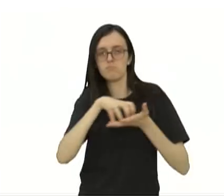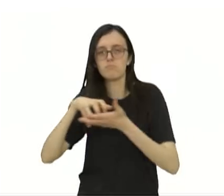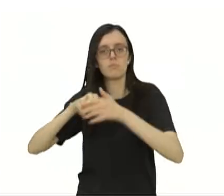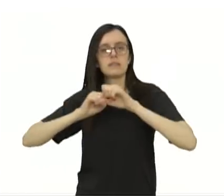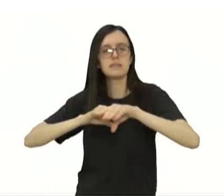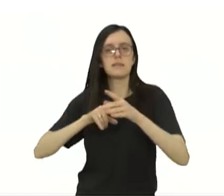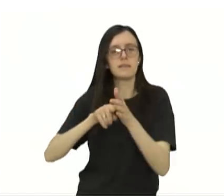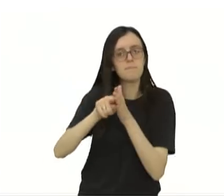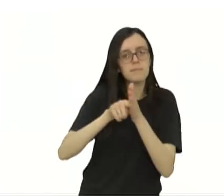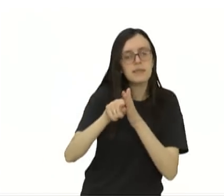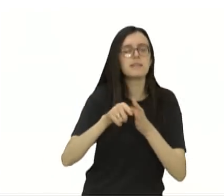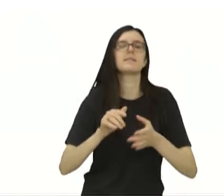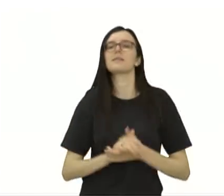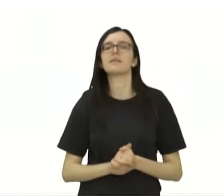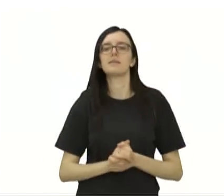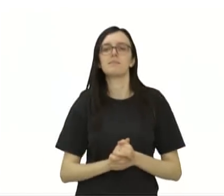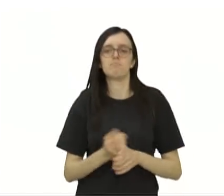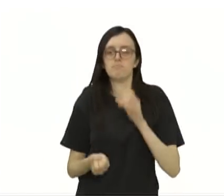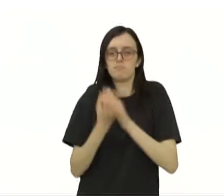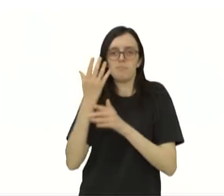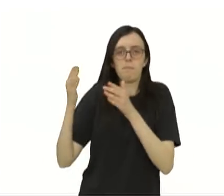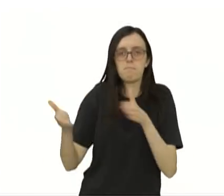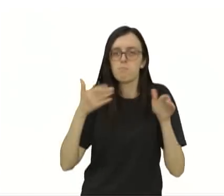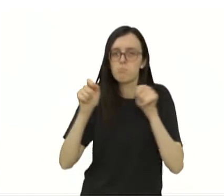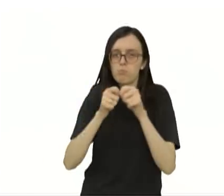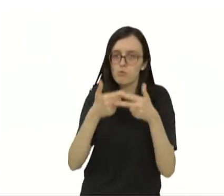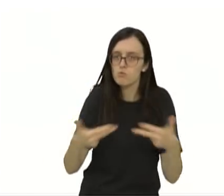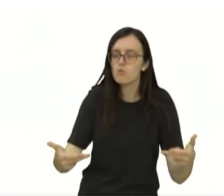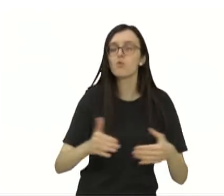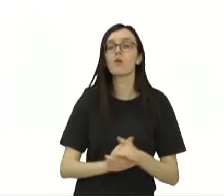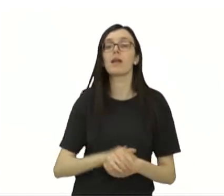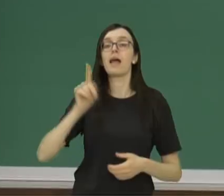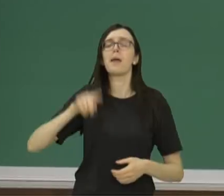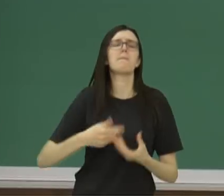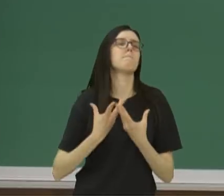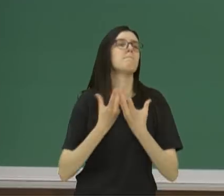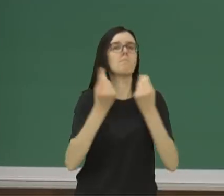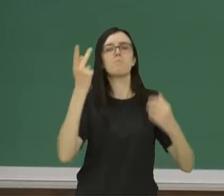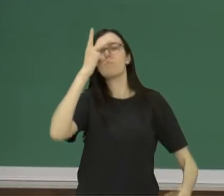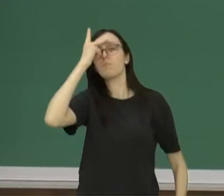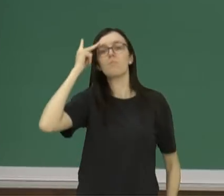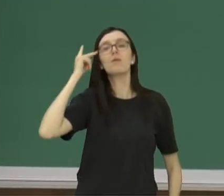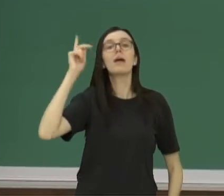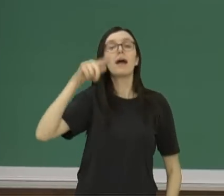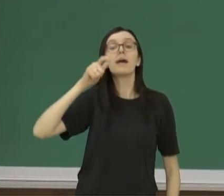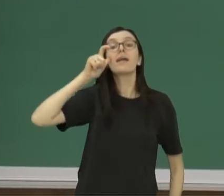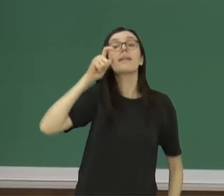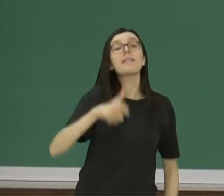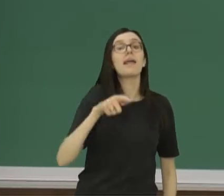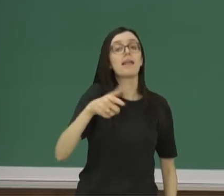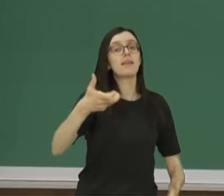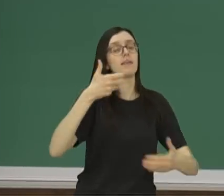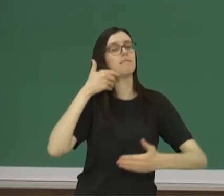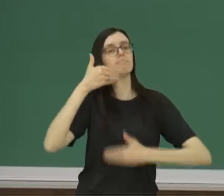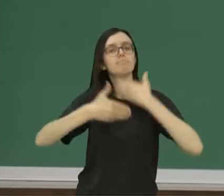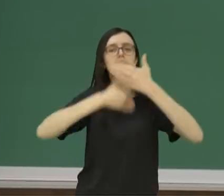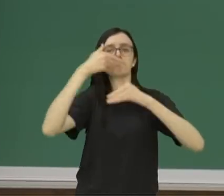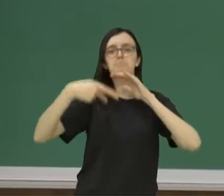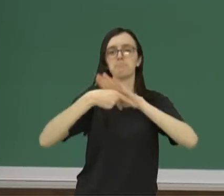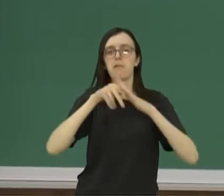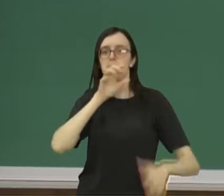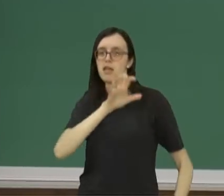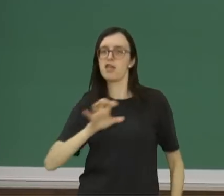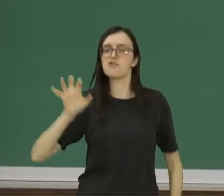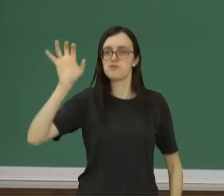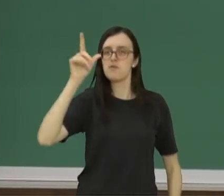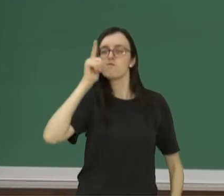ensino e pesquisa, produtores. Então, são várias pessoas que são interessadas no desenvolvimento da região,